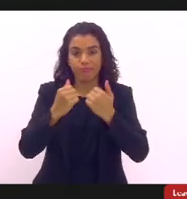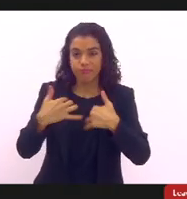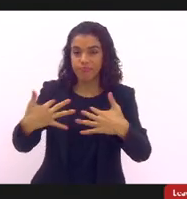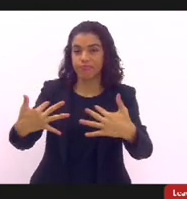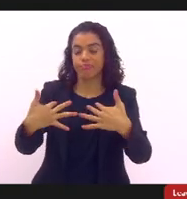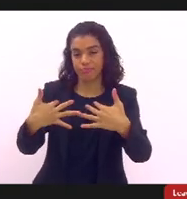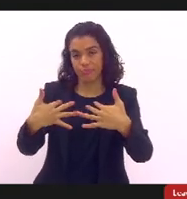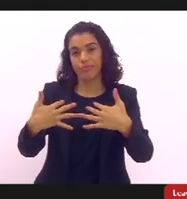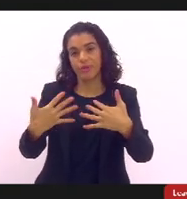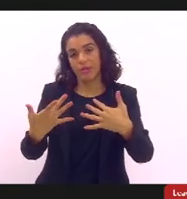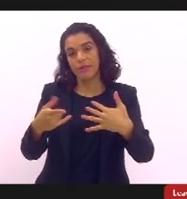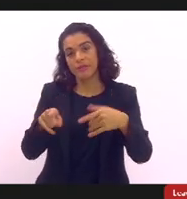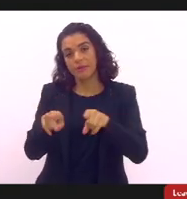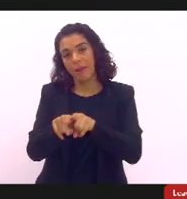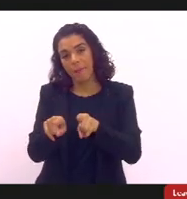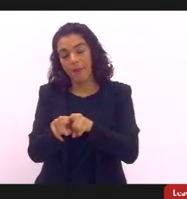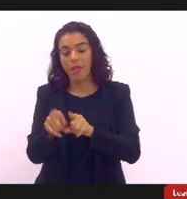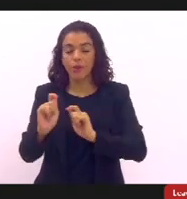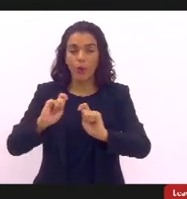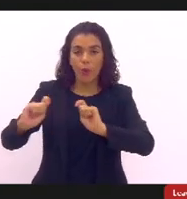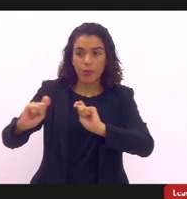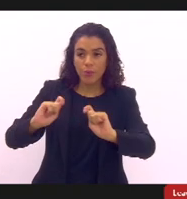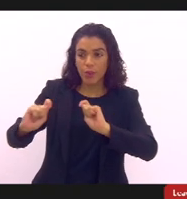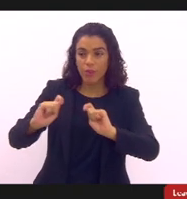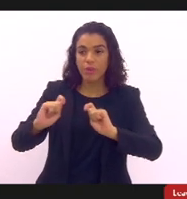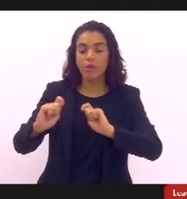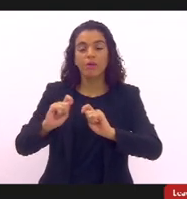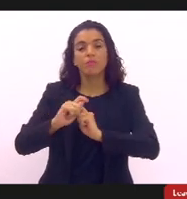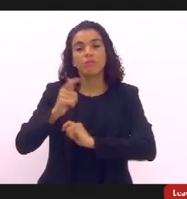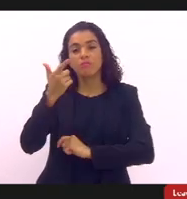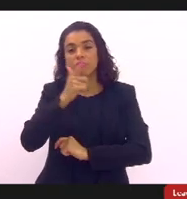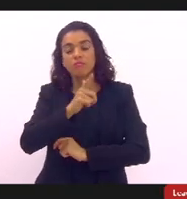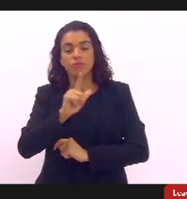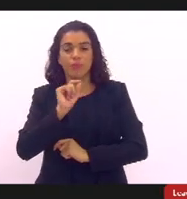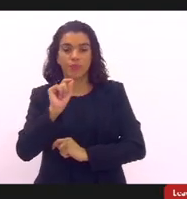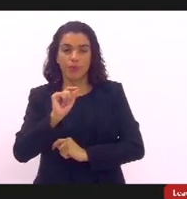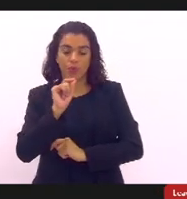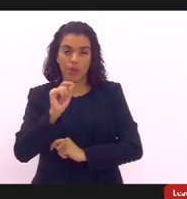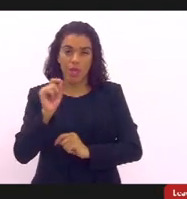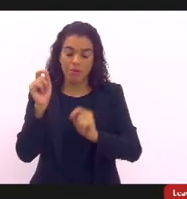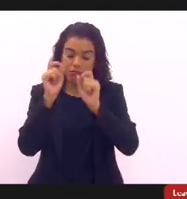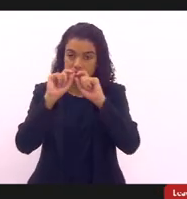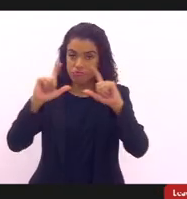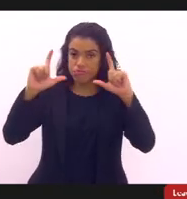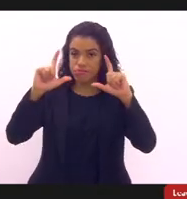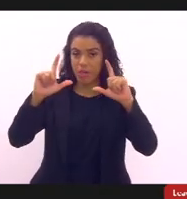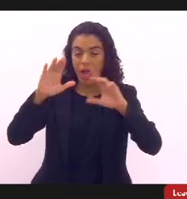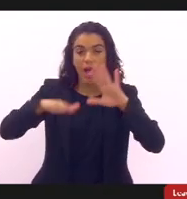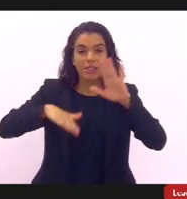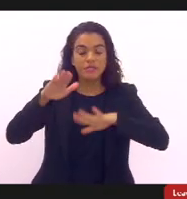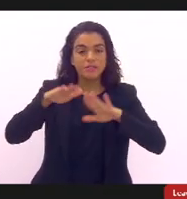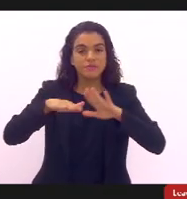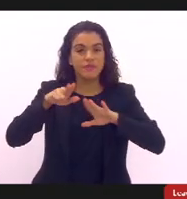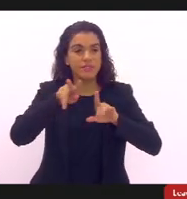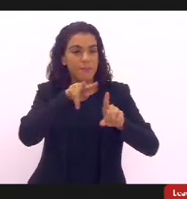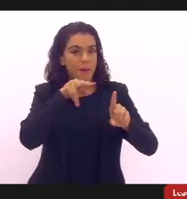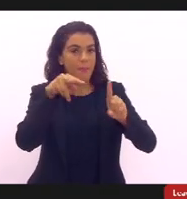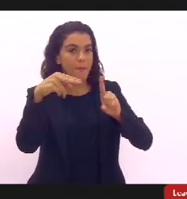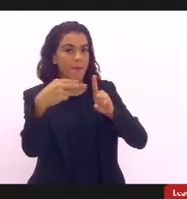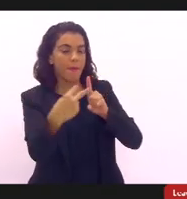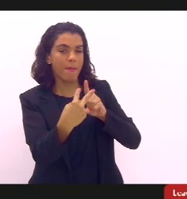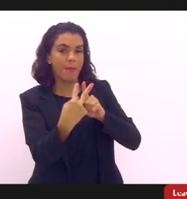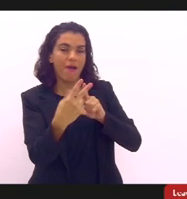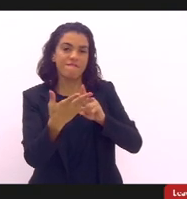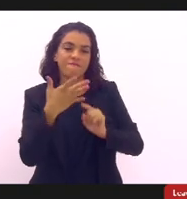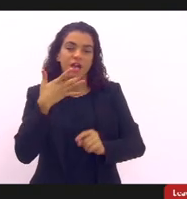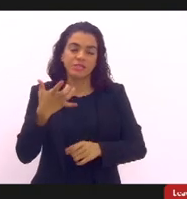órgãos externos, órgãos de controle, até para nos dar esse alerta. A visão, às vezes, externa facilita o trabalho